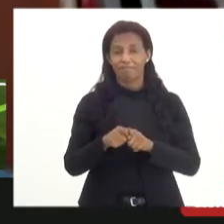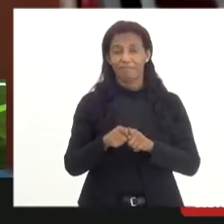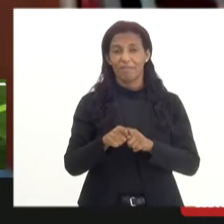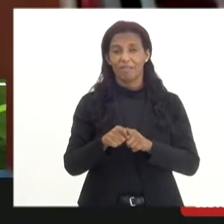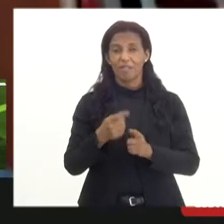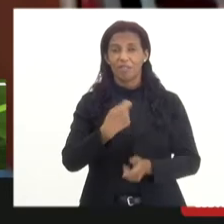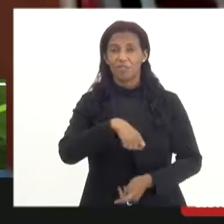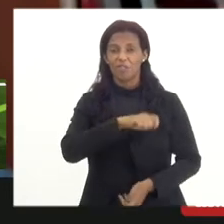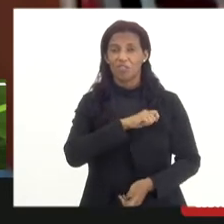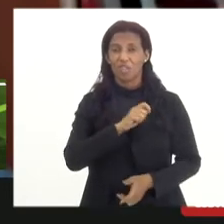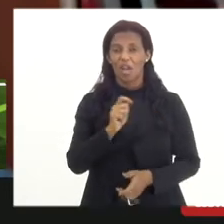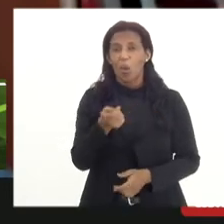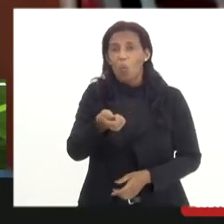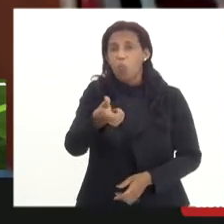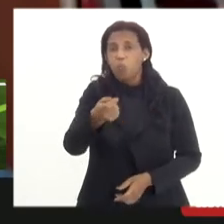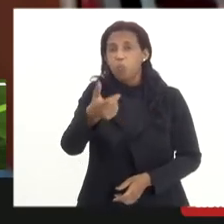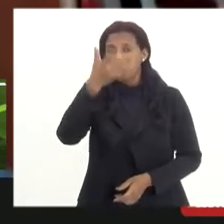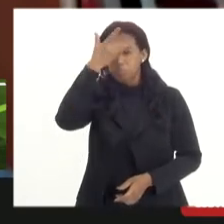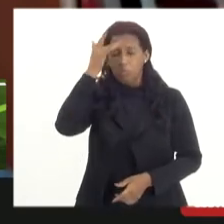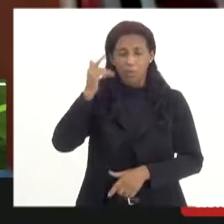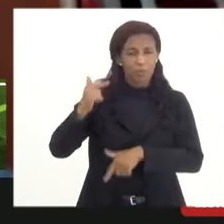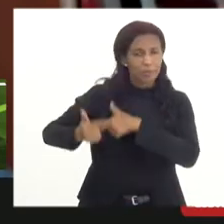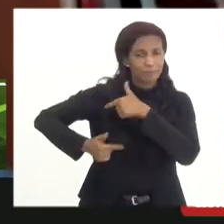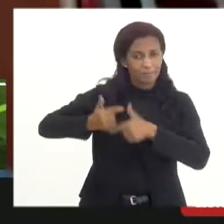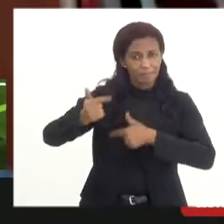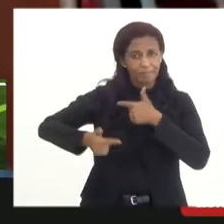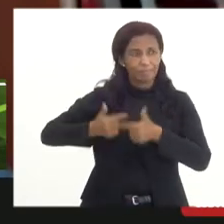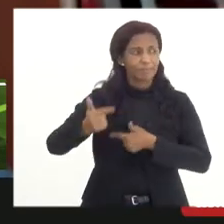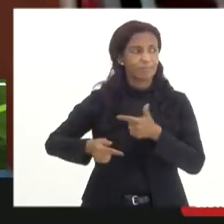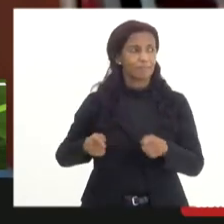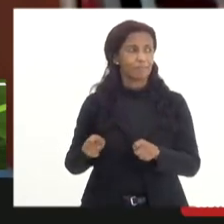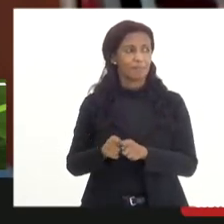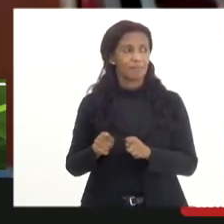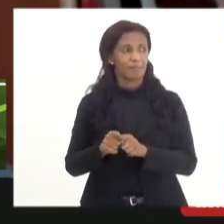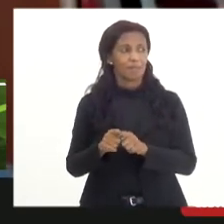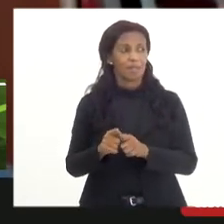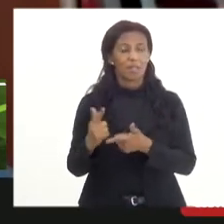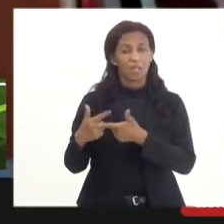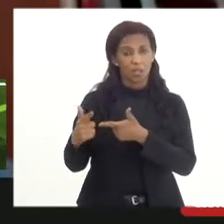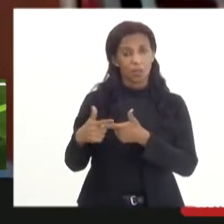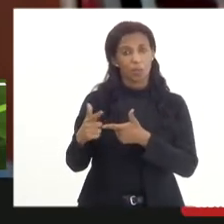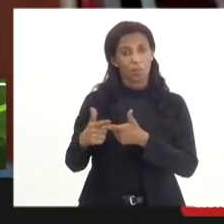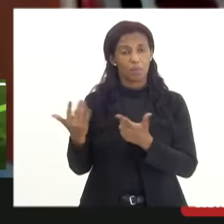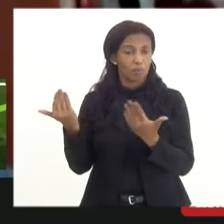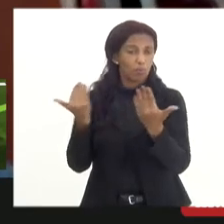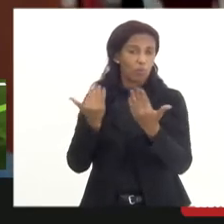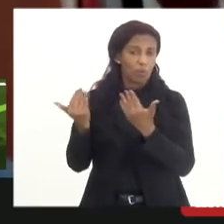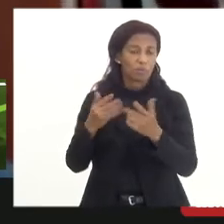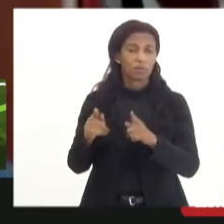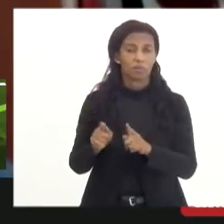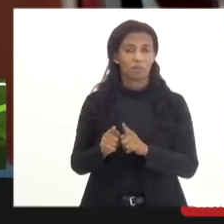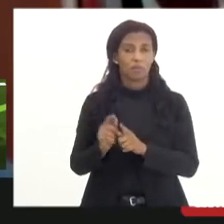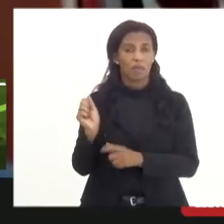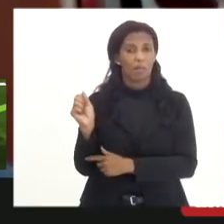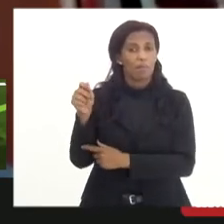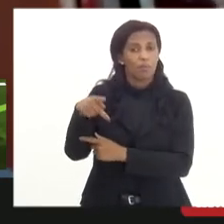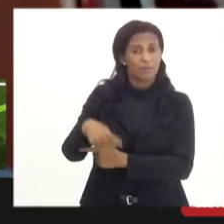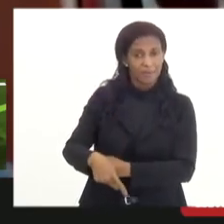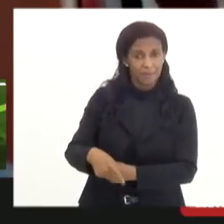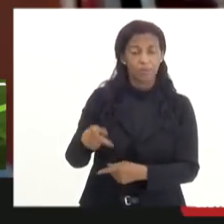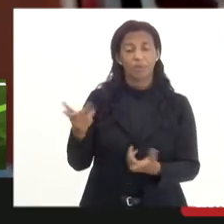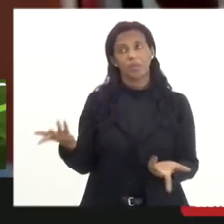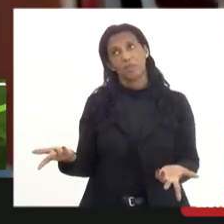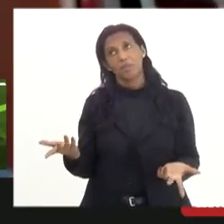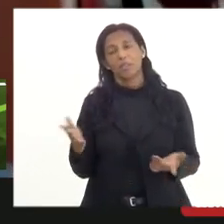fiscal com pouco funcionário público ativo, né? E com problemas também, quer dizer, com relação à aposentadoria, mas também